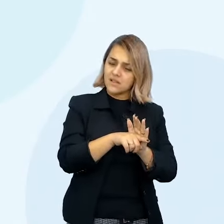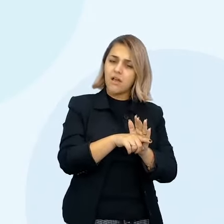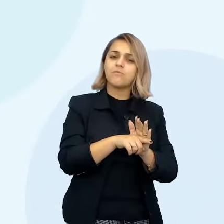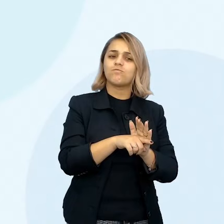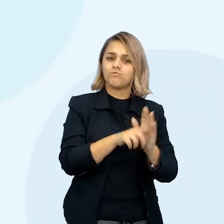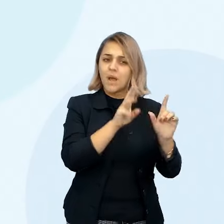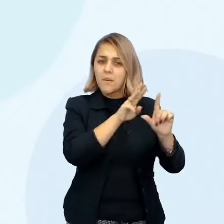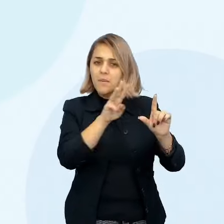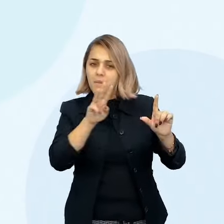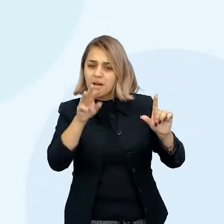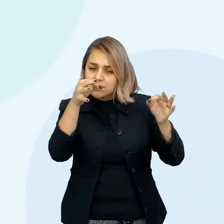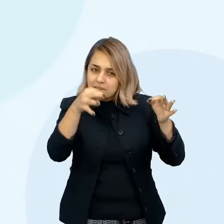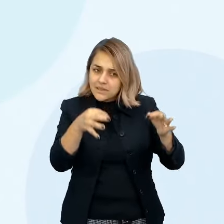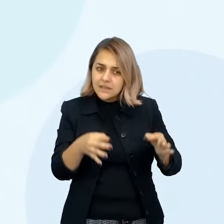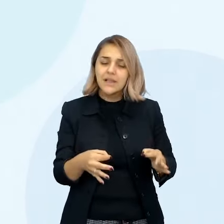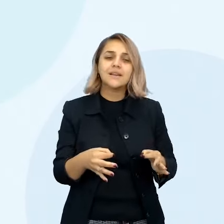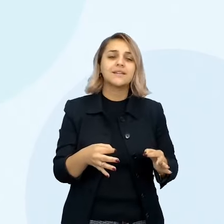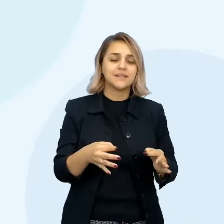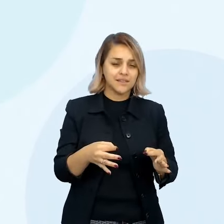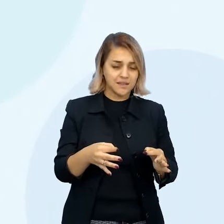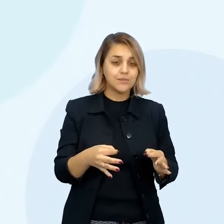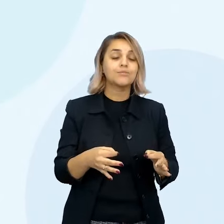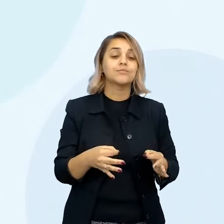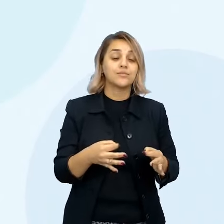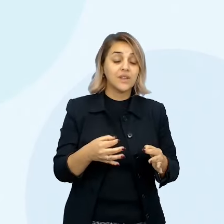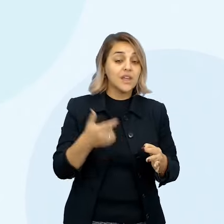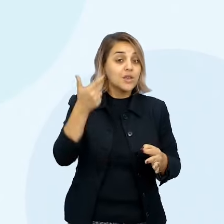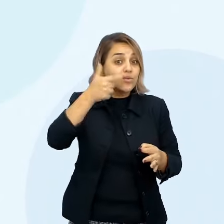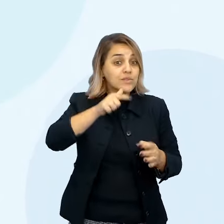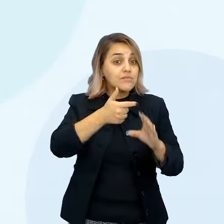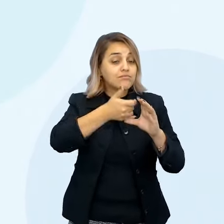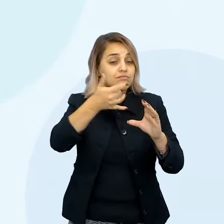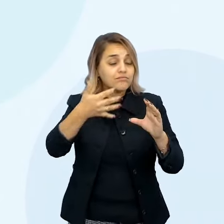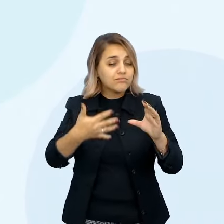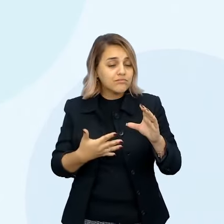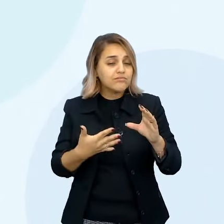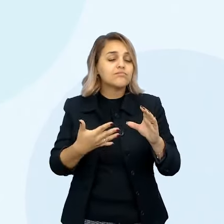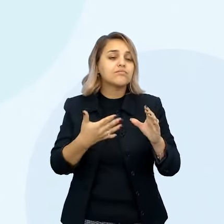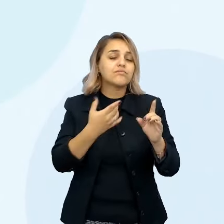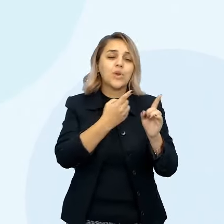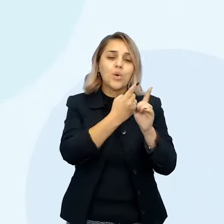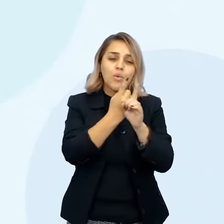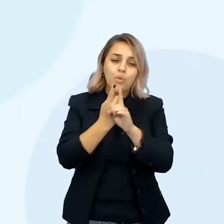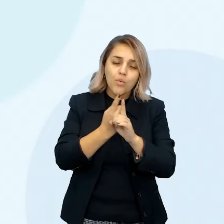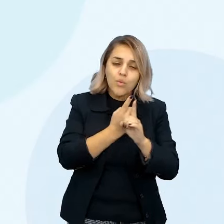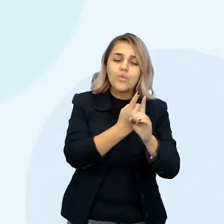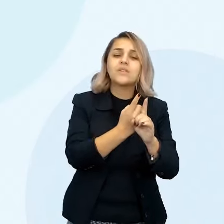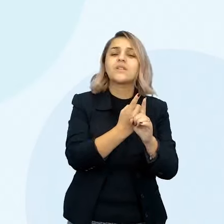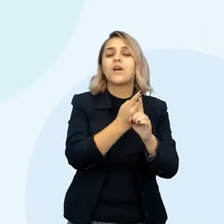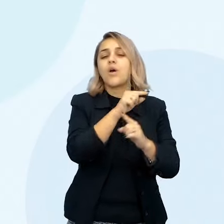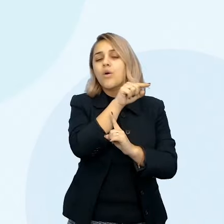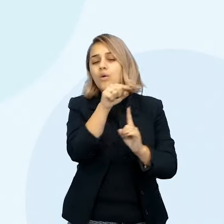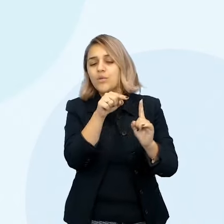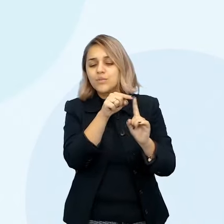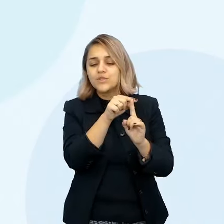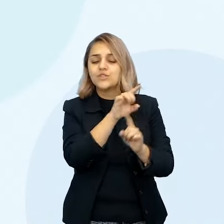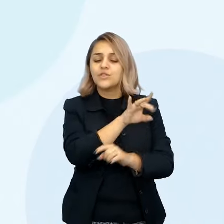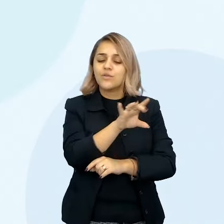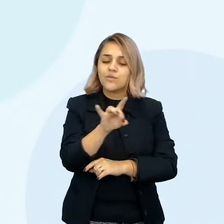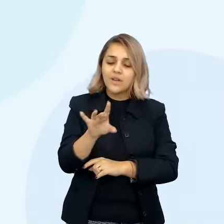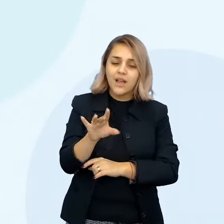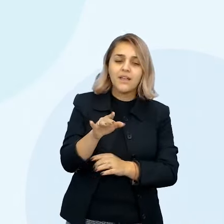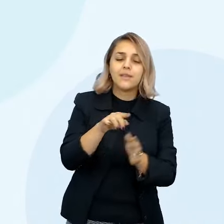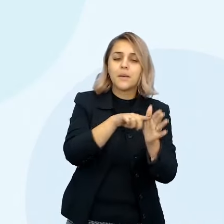sejam confiáveis e que tratam das características, né, já definidas e os objetivos de cada instrumento de coleta